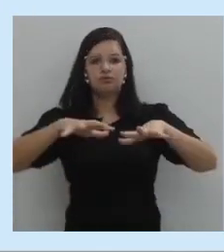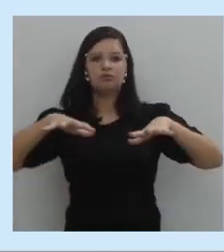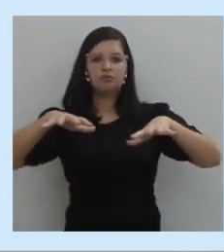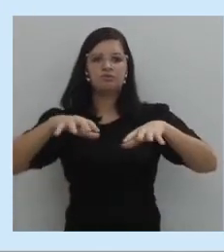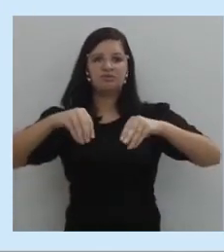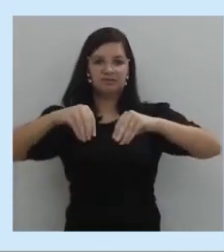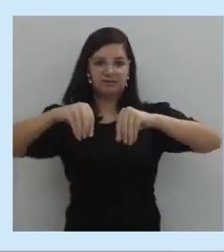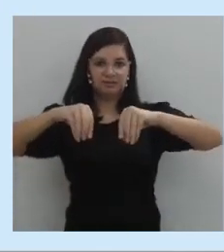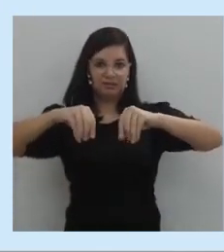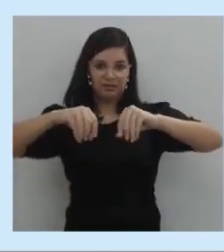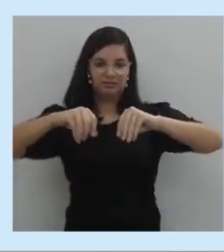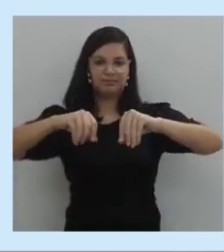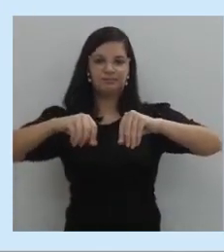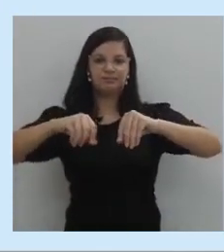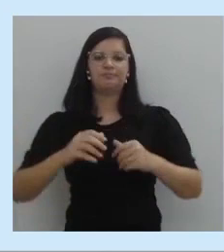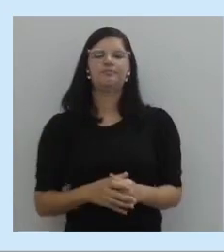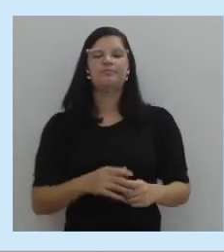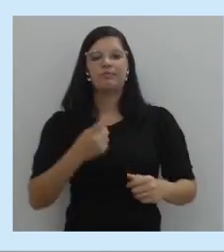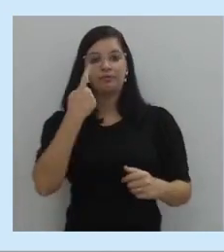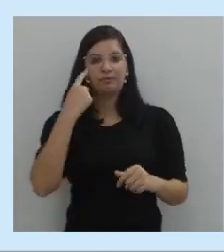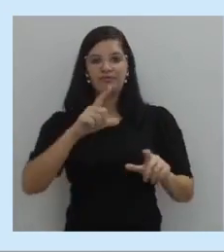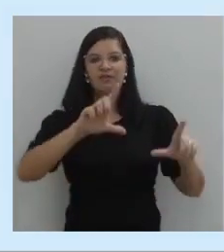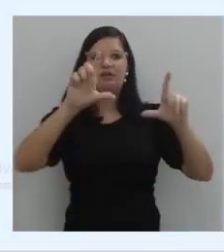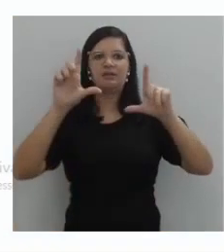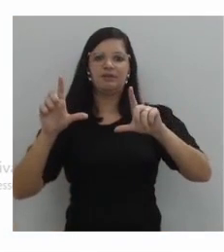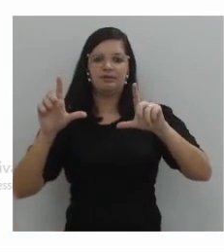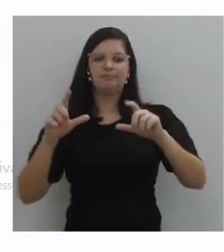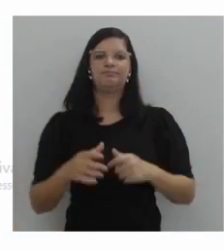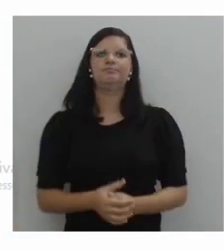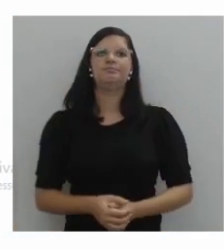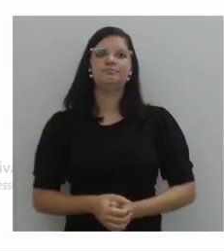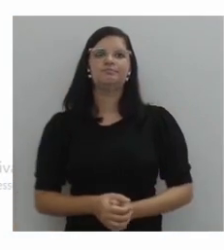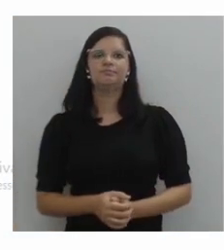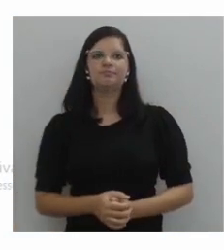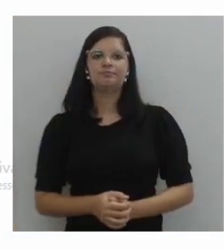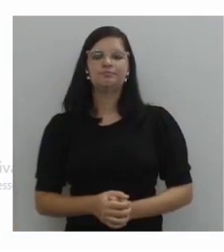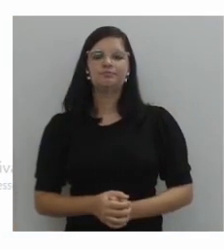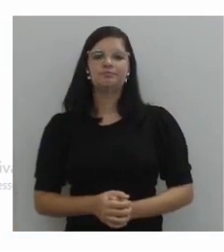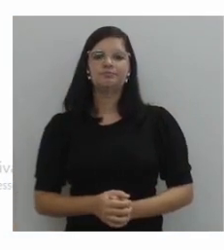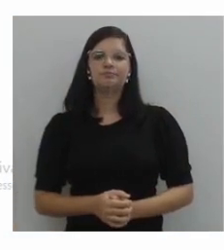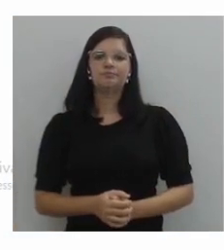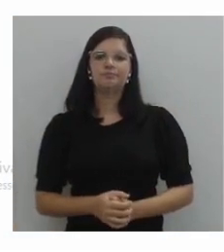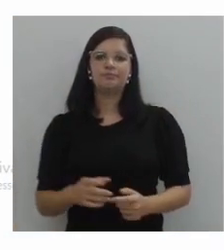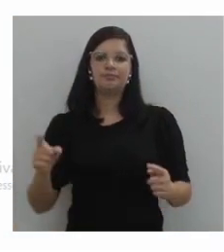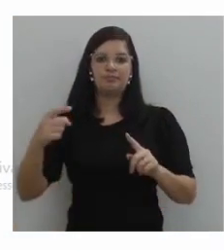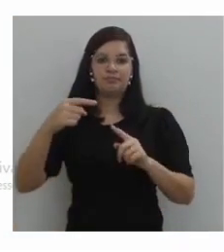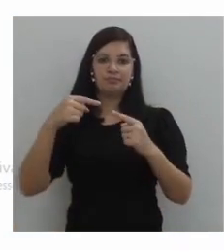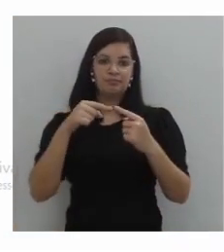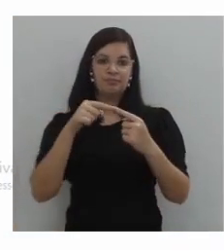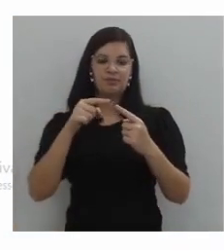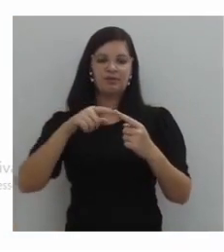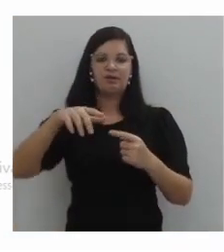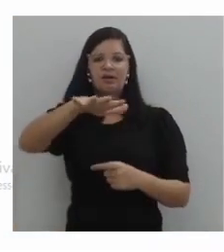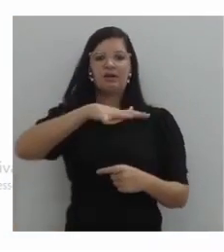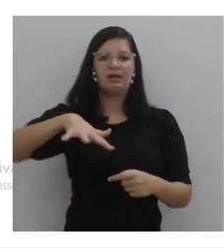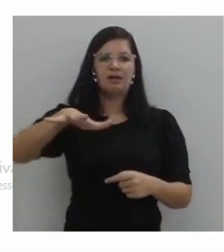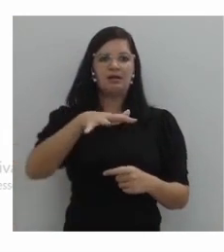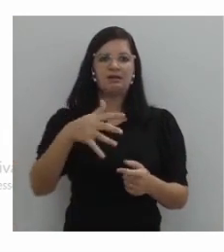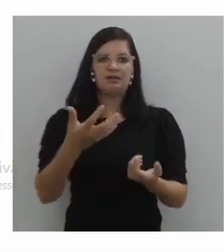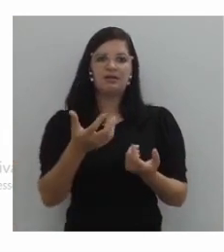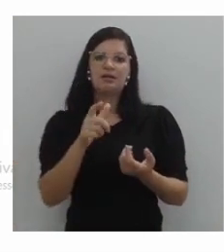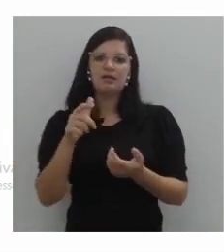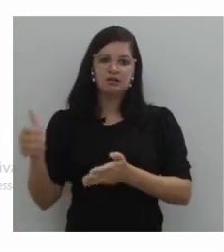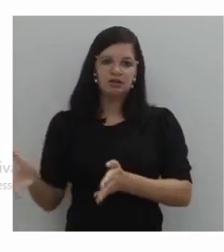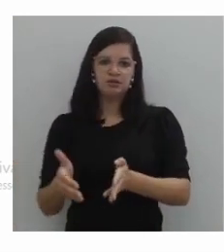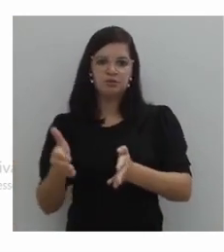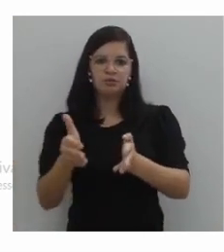no subsolo da Terra, tá? Então, observa na tela mais uma vez para a gente entender um pouco sobre bacias hidrográficas, tá? Corresponde a uma área drenada por um